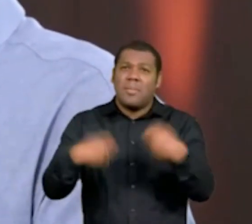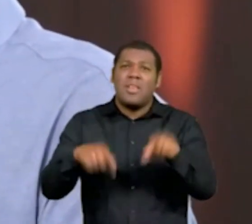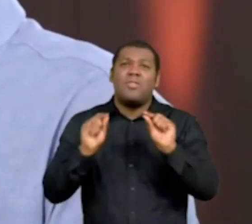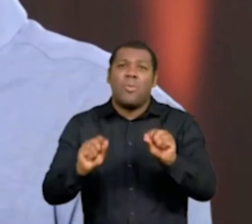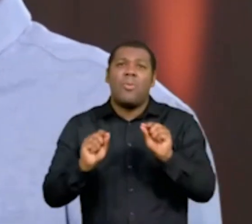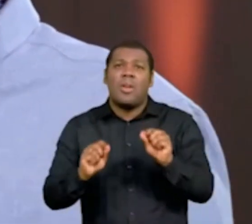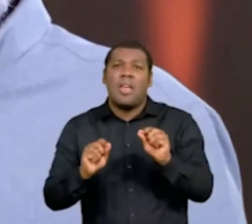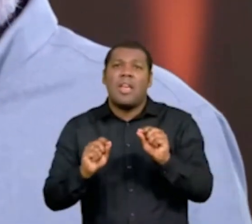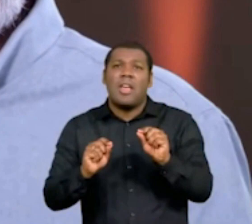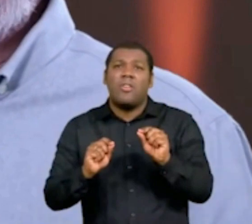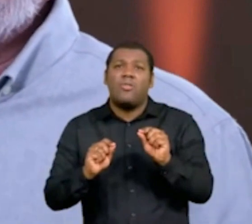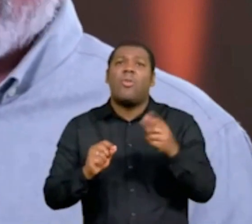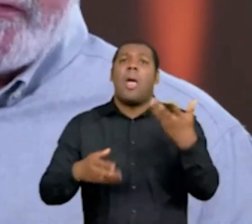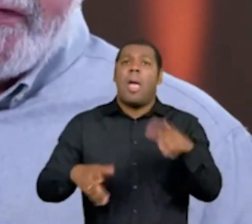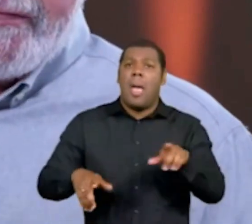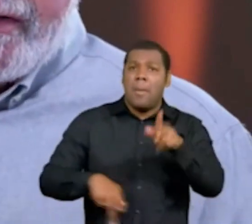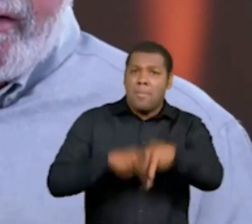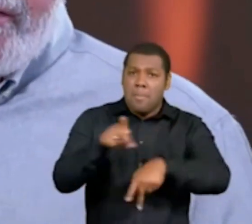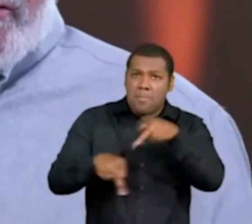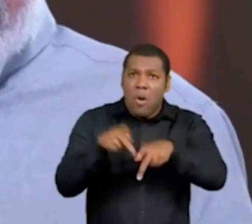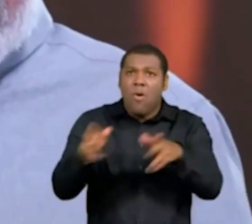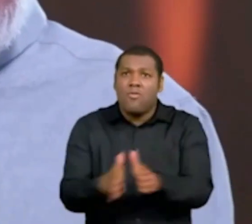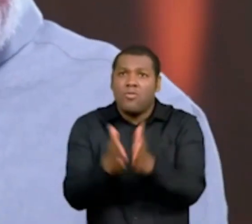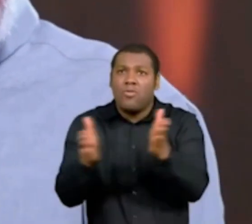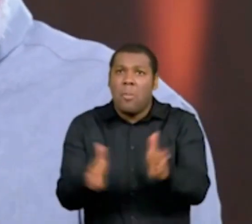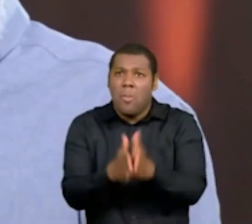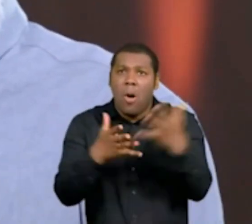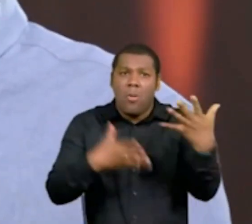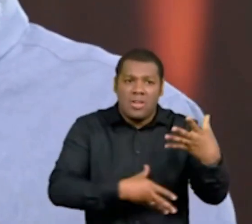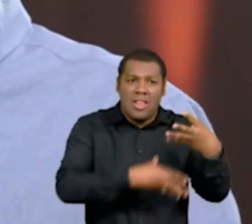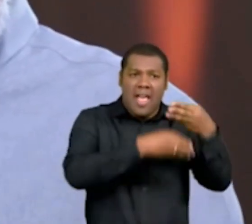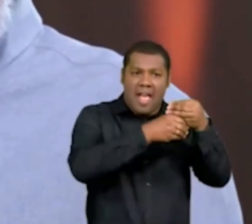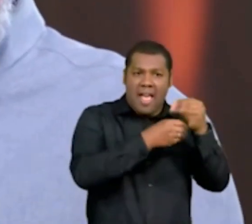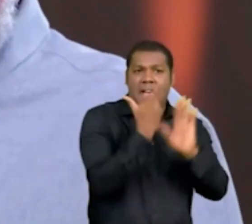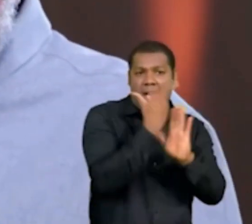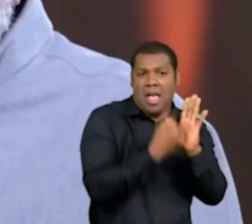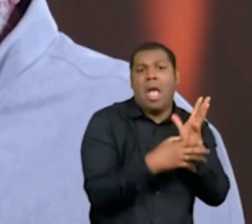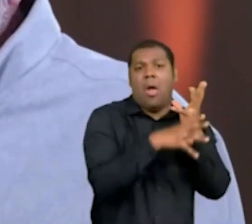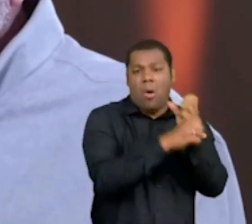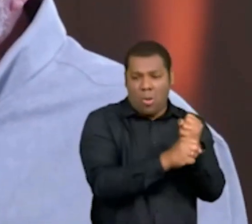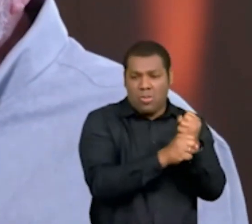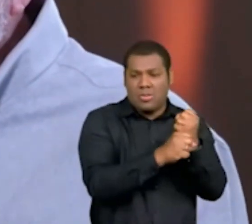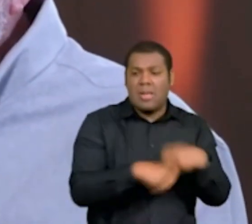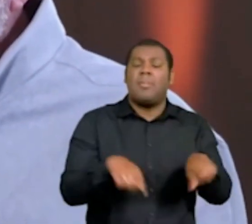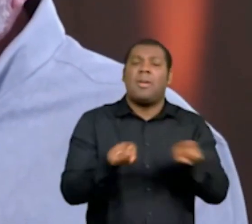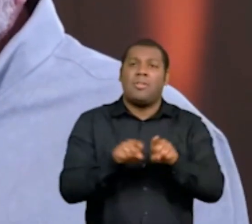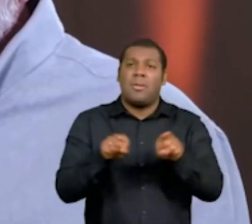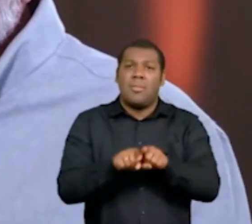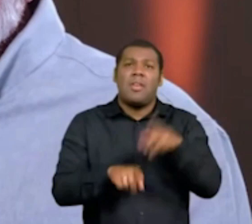orçamento. É isso que nós estamos fazendo, é isso que nós começamos a fazer ontem. Nós fizemos uma